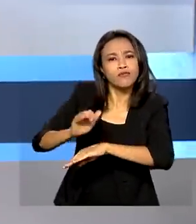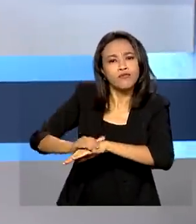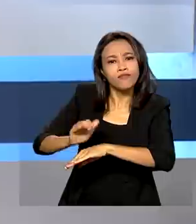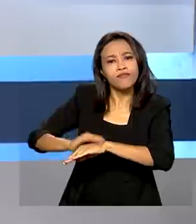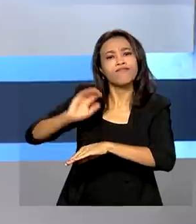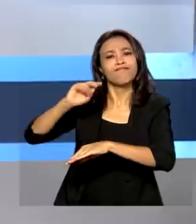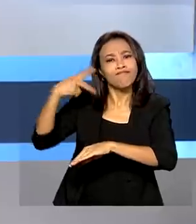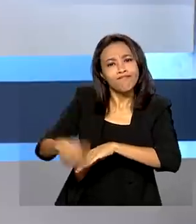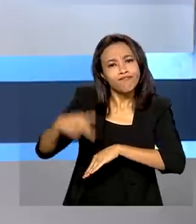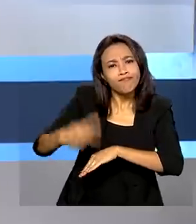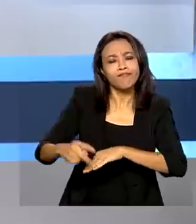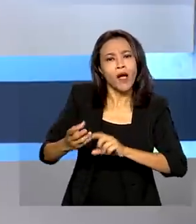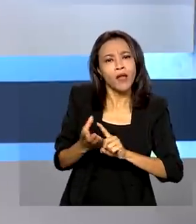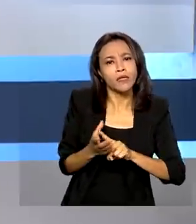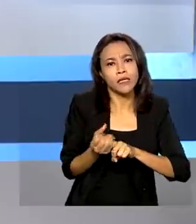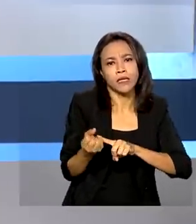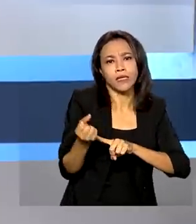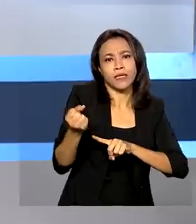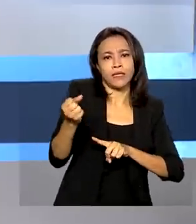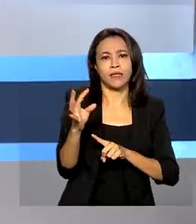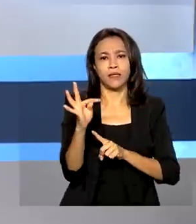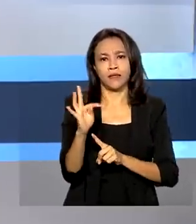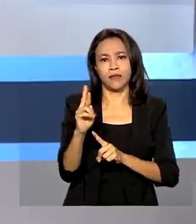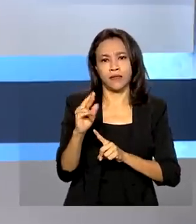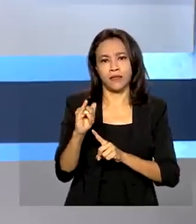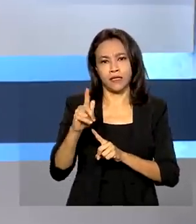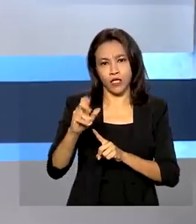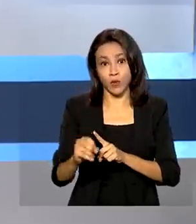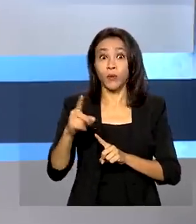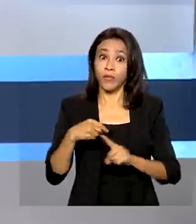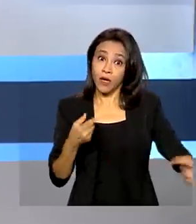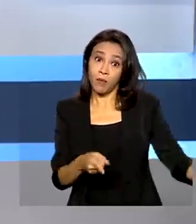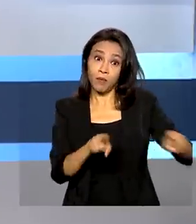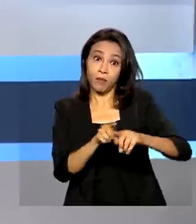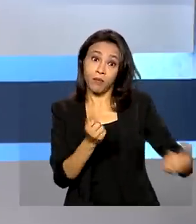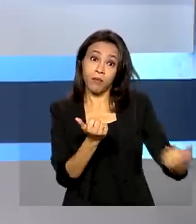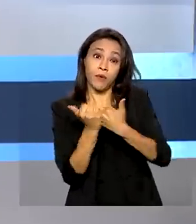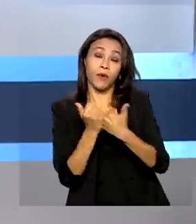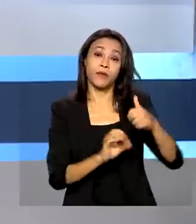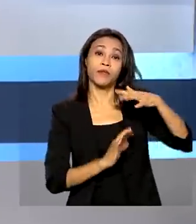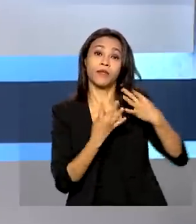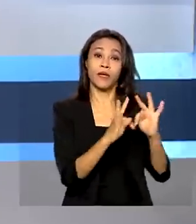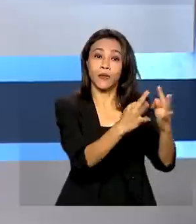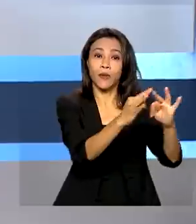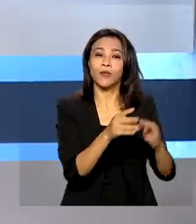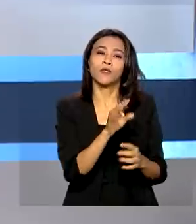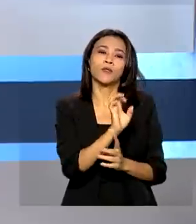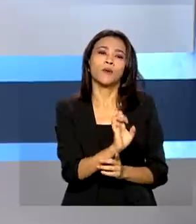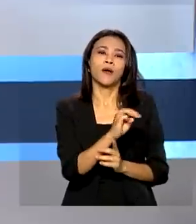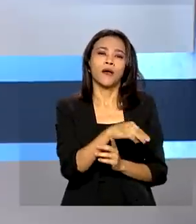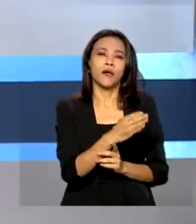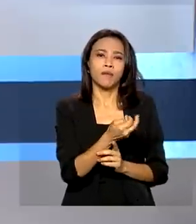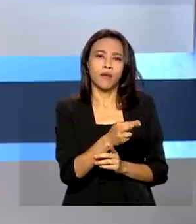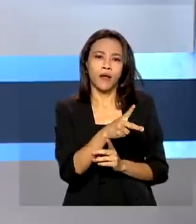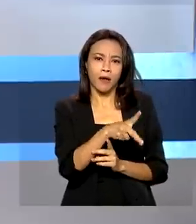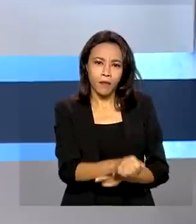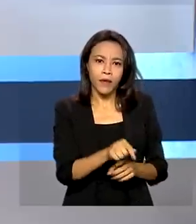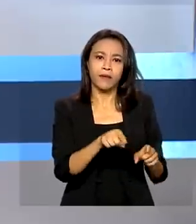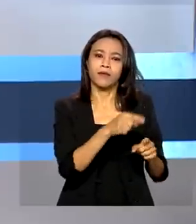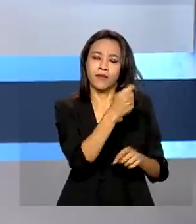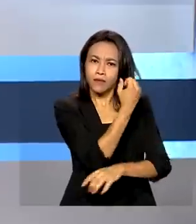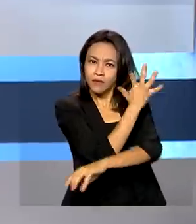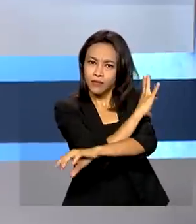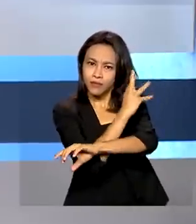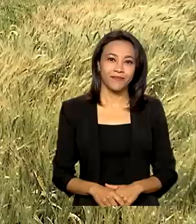trigo e conta com tecnologias desenvolvidas pela Embrapa Cerrado para expandir a plantação do grão na região central